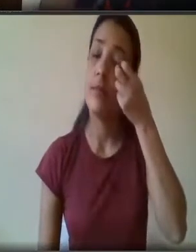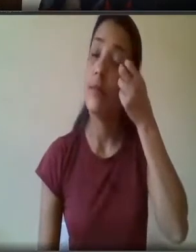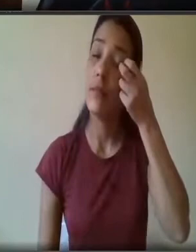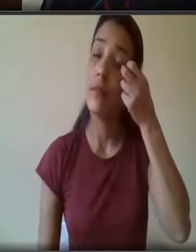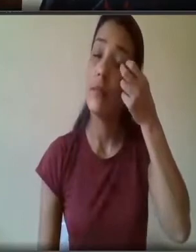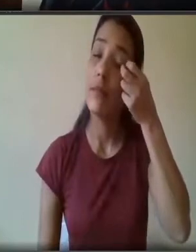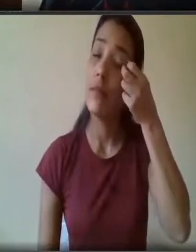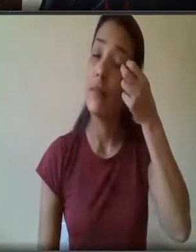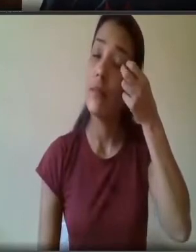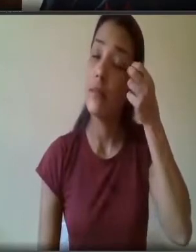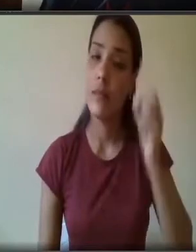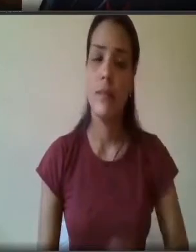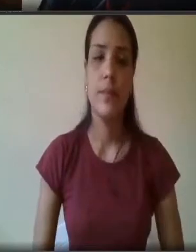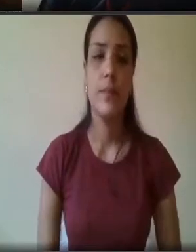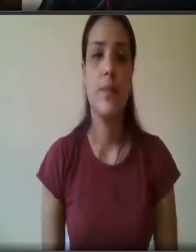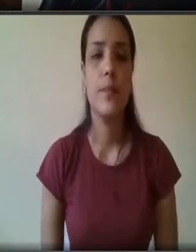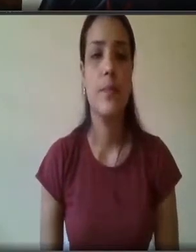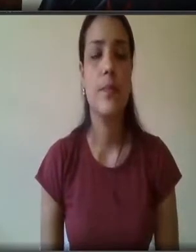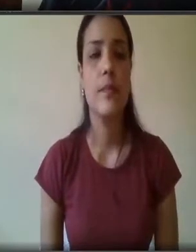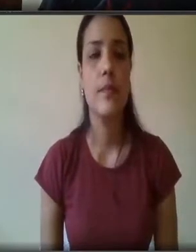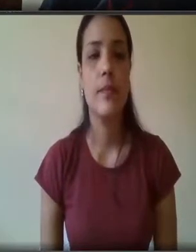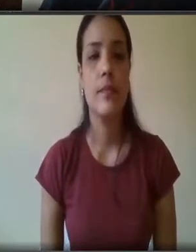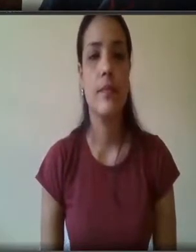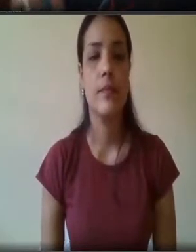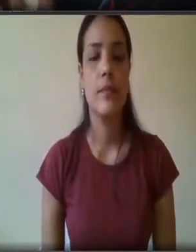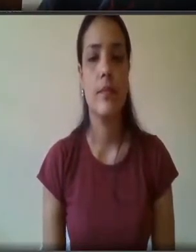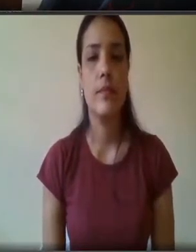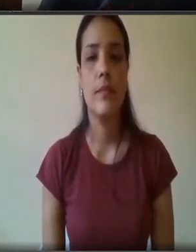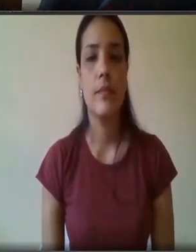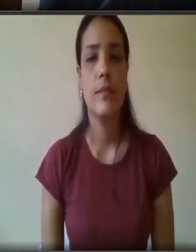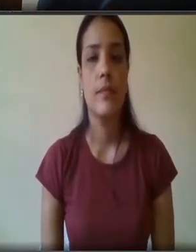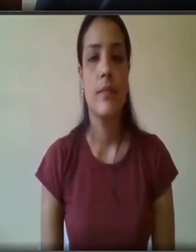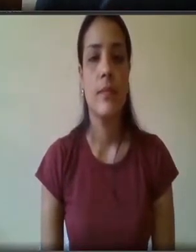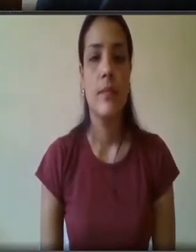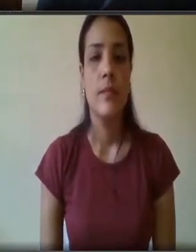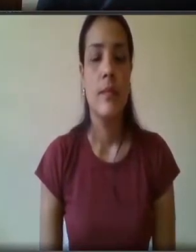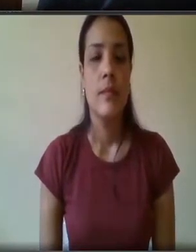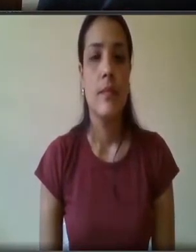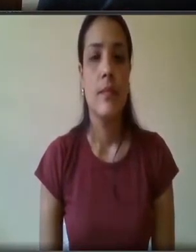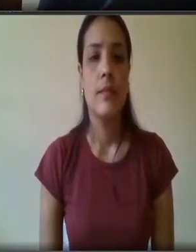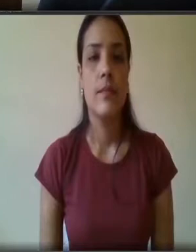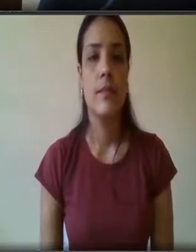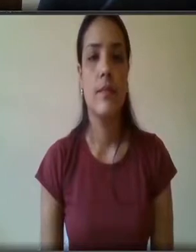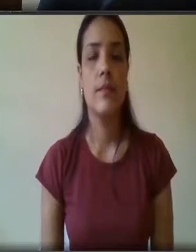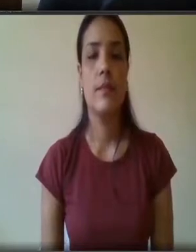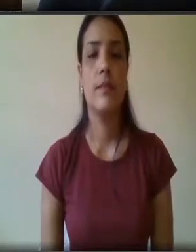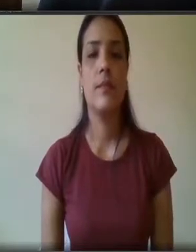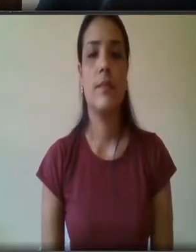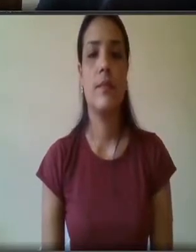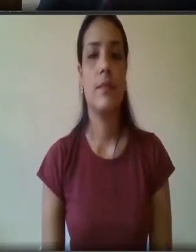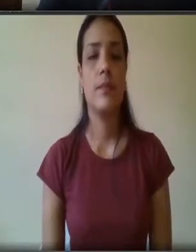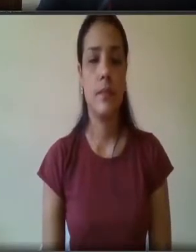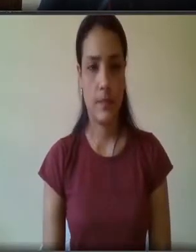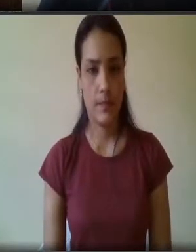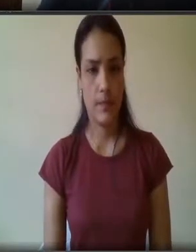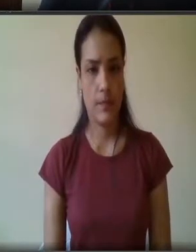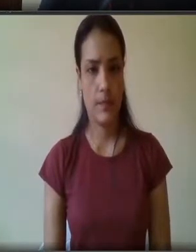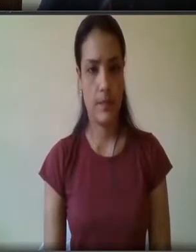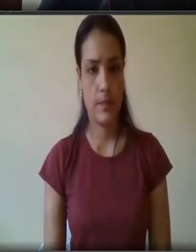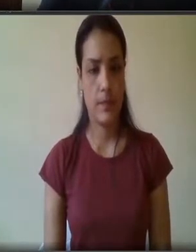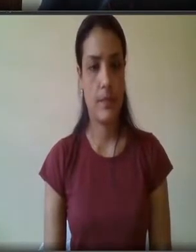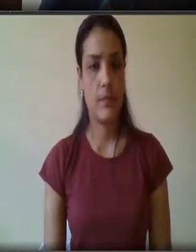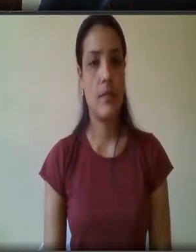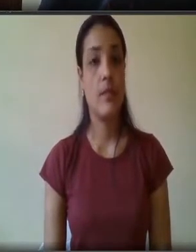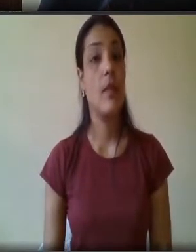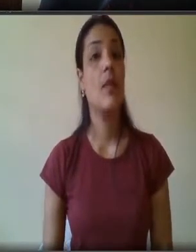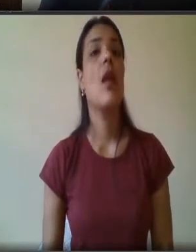montanha, também é planalto. Tá? Então, isso é planalto, eu vou me basear pelo tempo